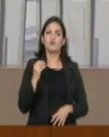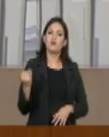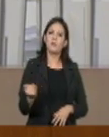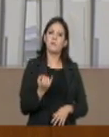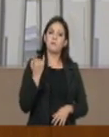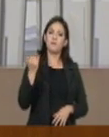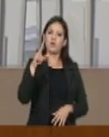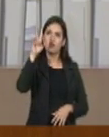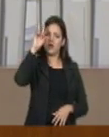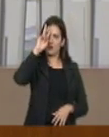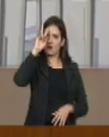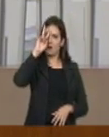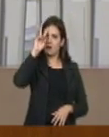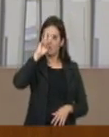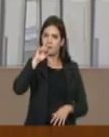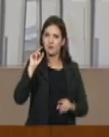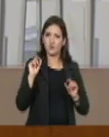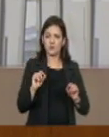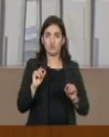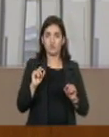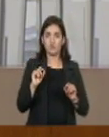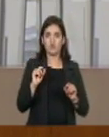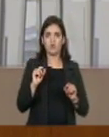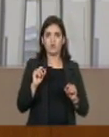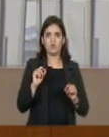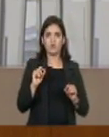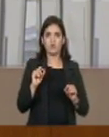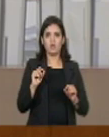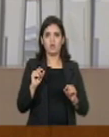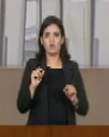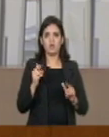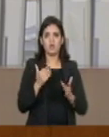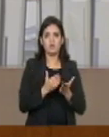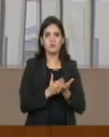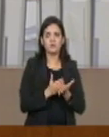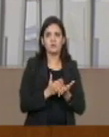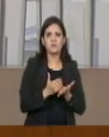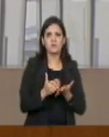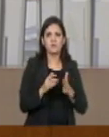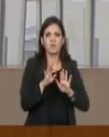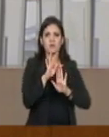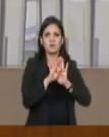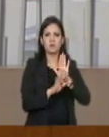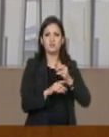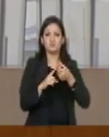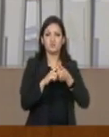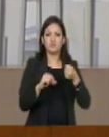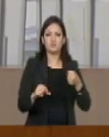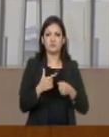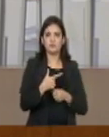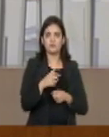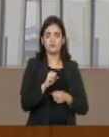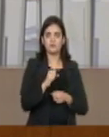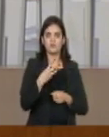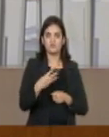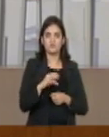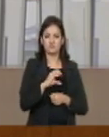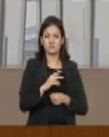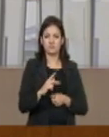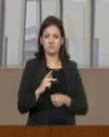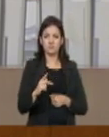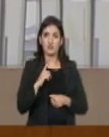relembrar, ministro Marco Aurélio, a origem do atual texto do artigo 283 do CPP, que foi editado em